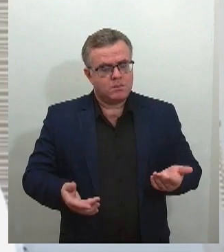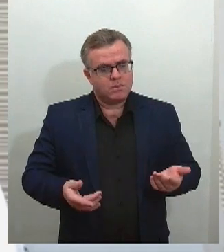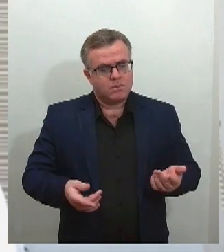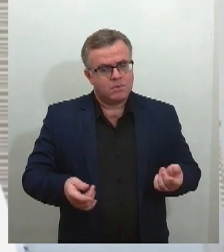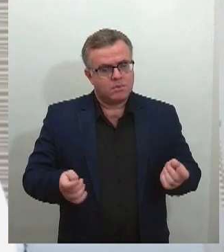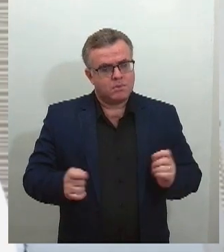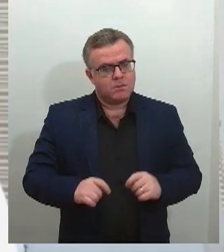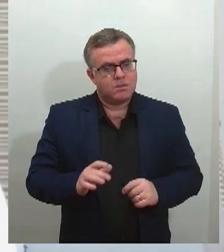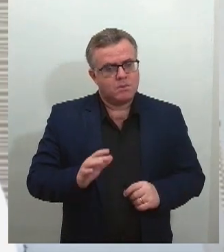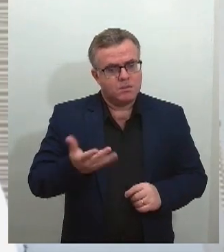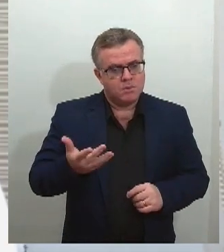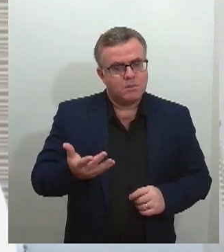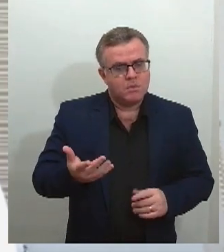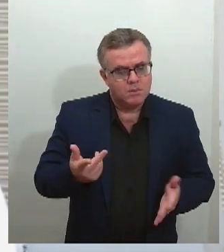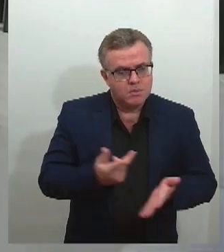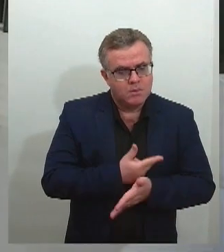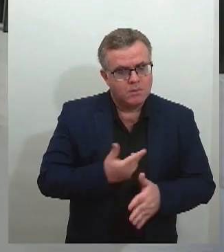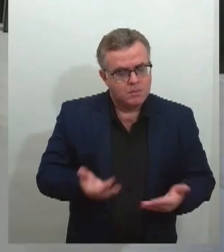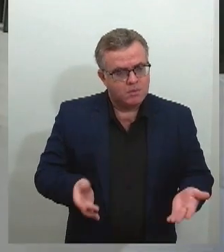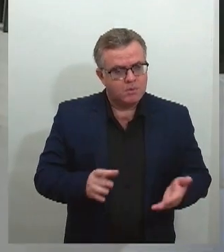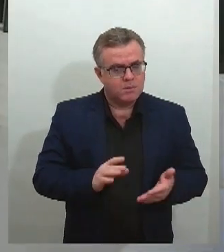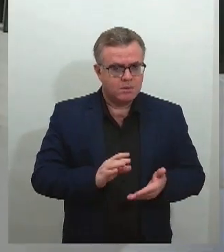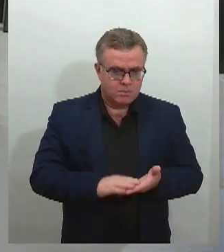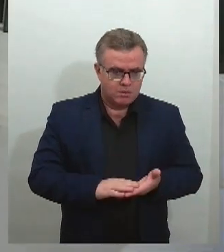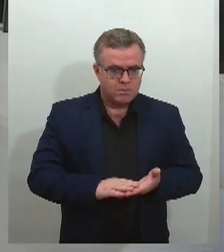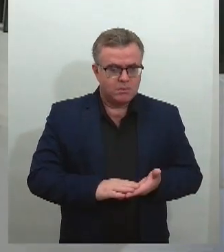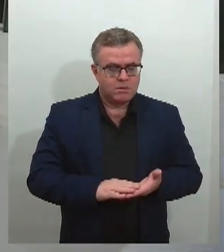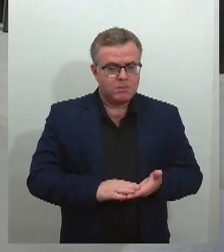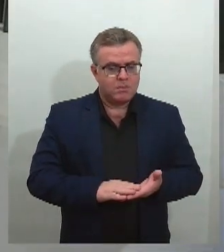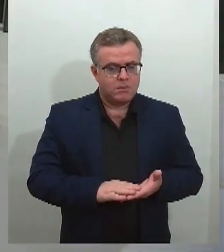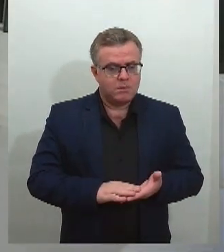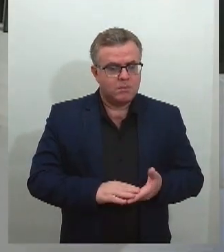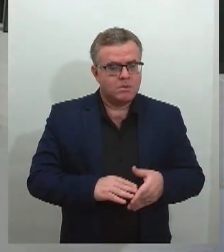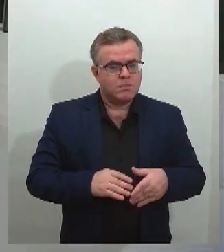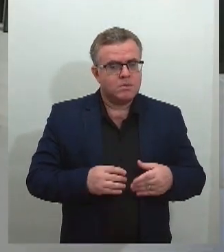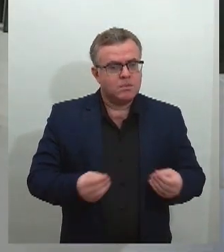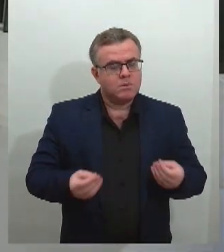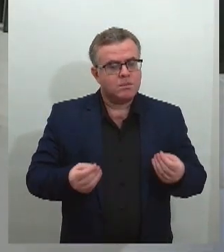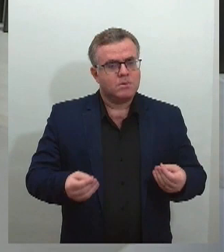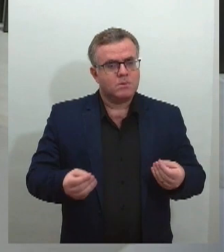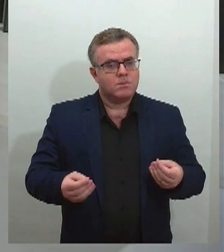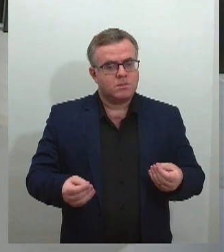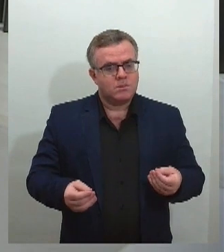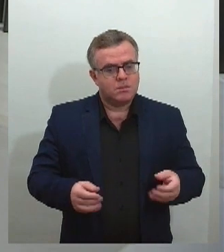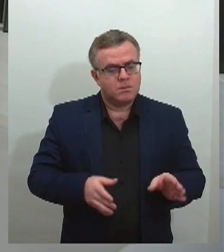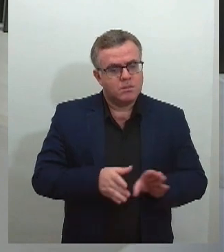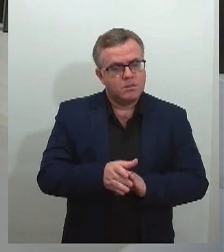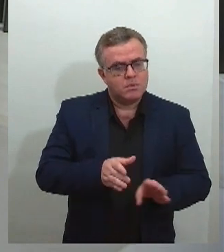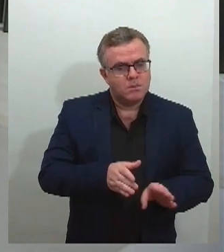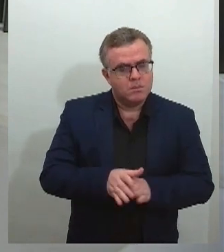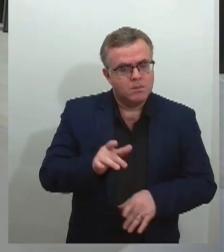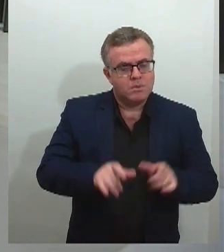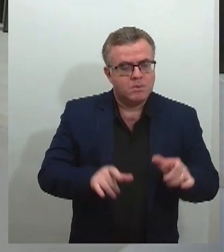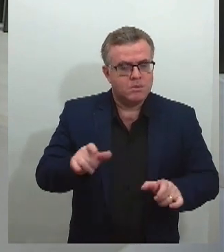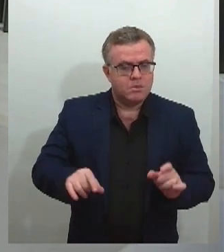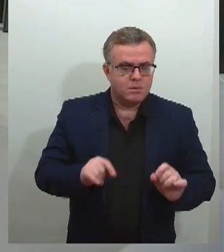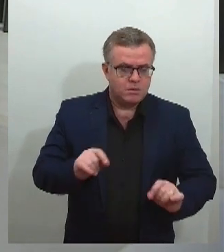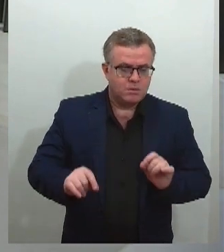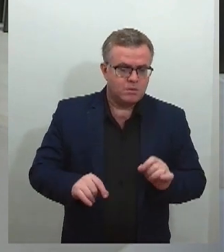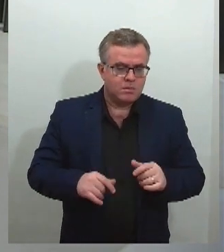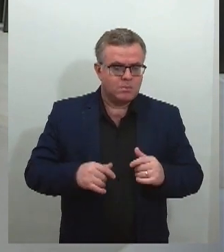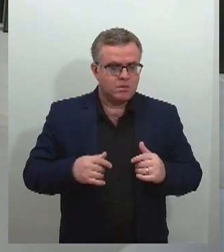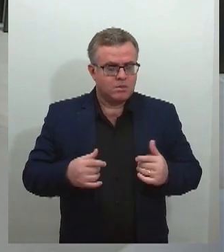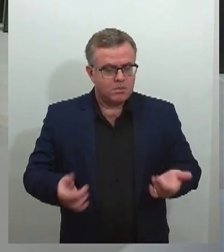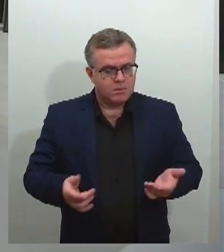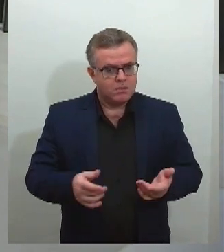do HPV. Assim como também é muito importante a conscientização para o sexo oral ser